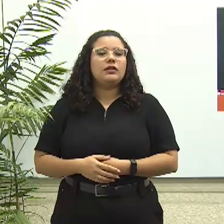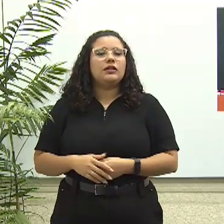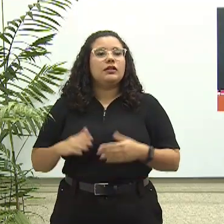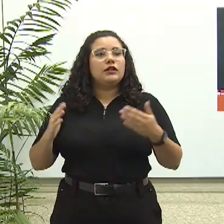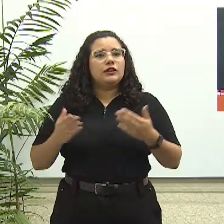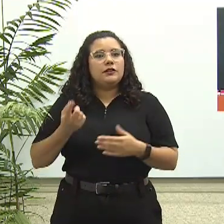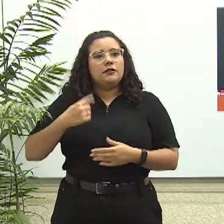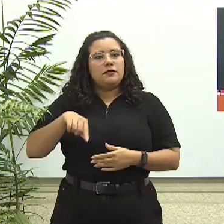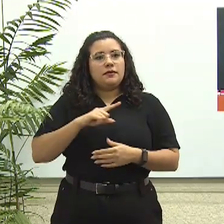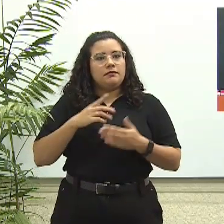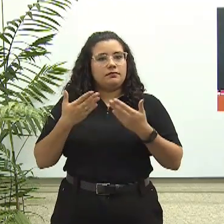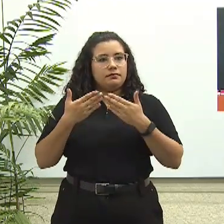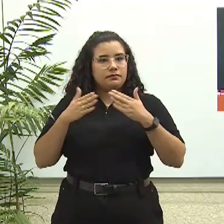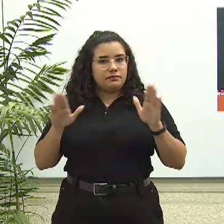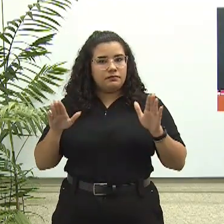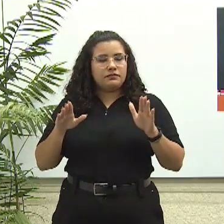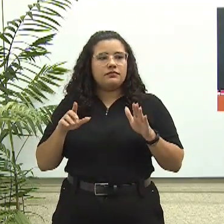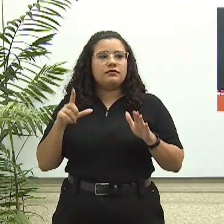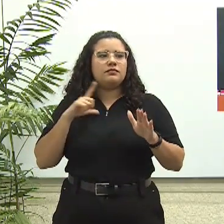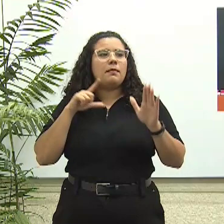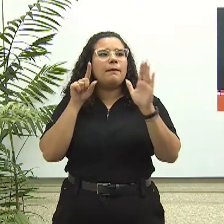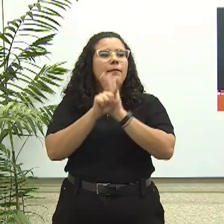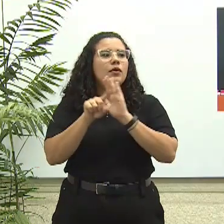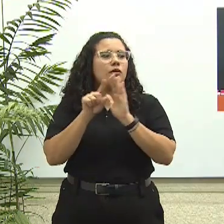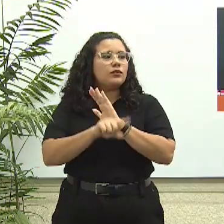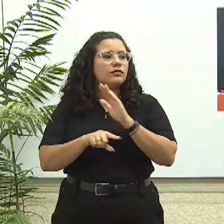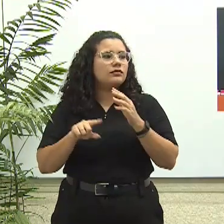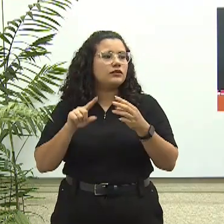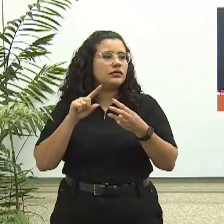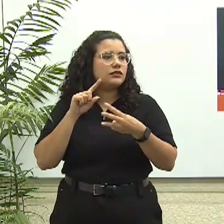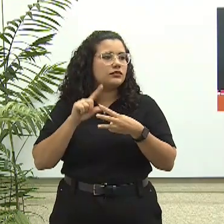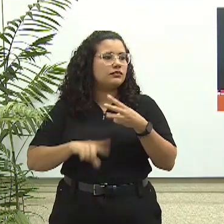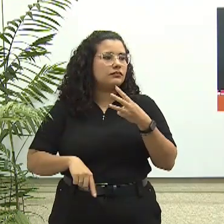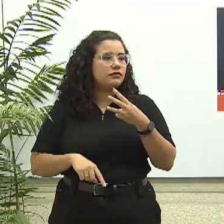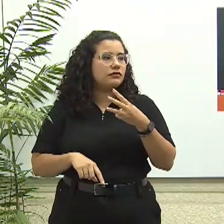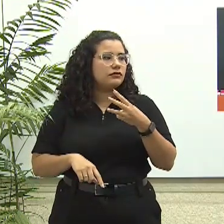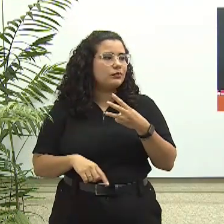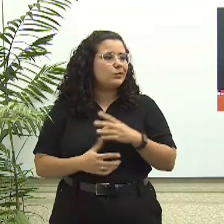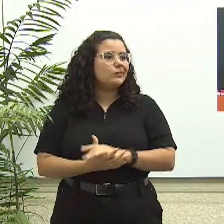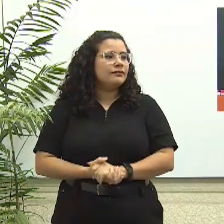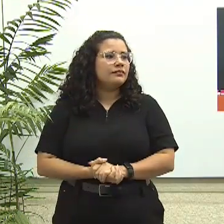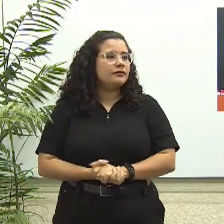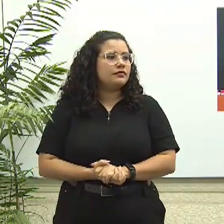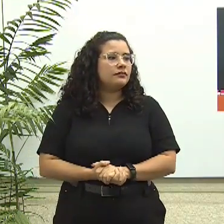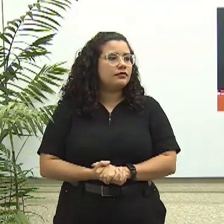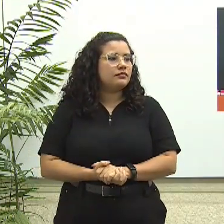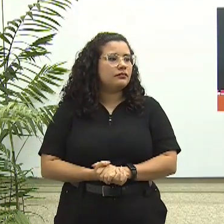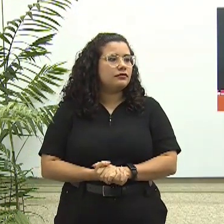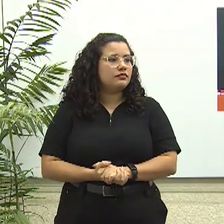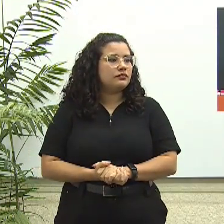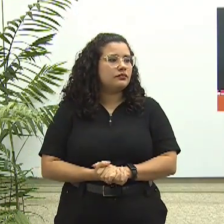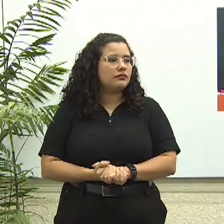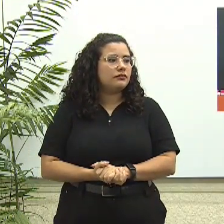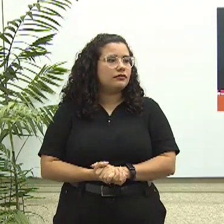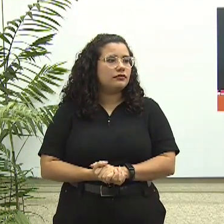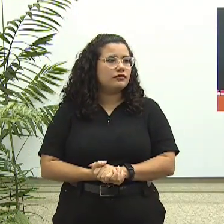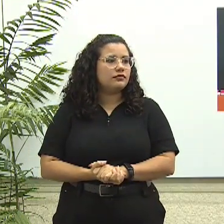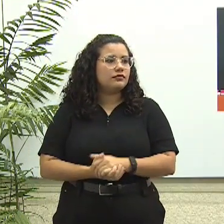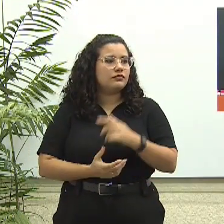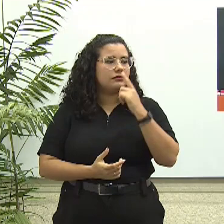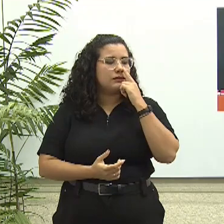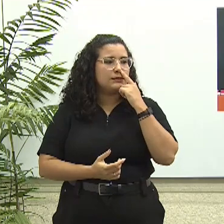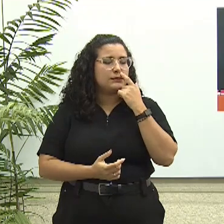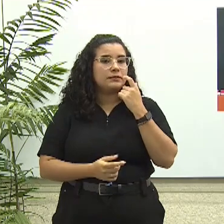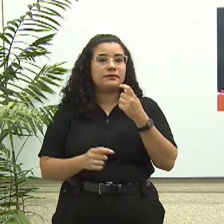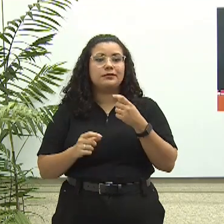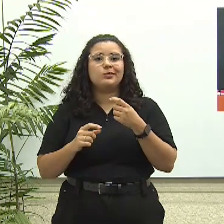gente vai abrir para acho que três perguntas dá cinco cinco perguntas a apateia